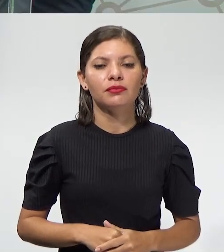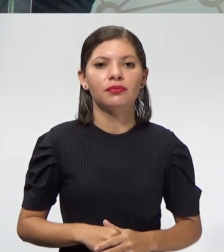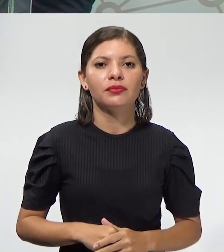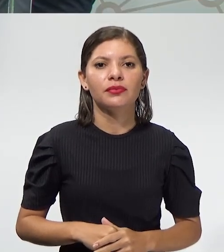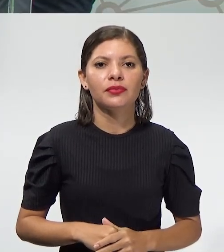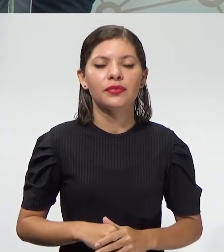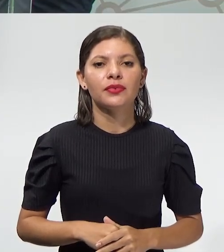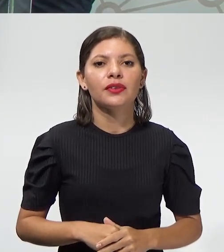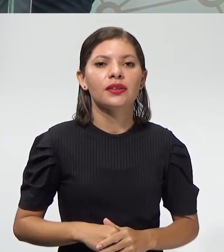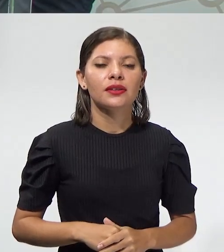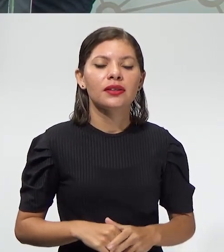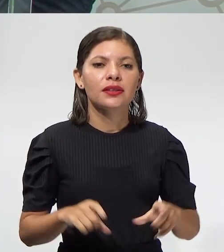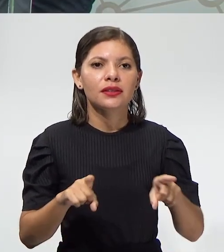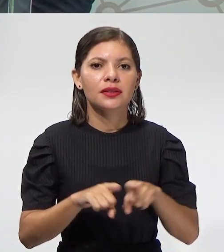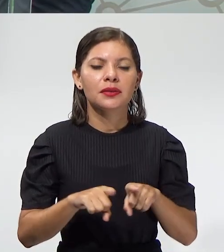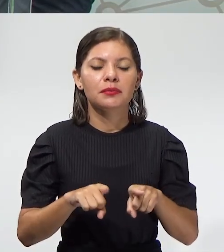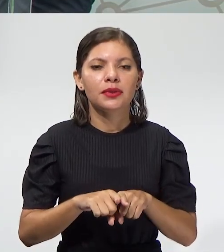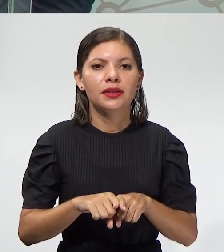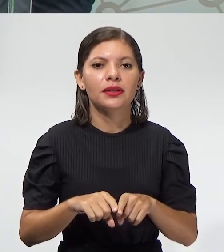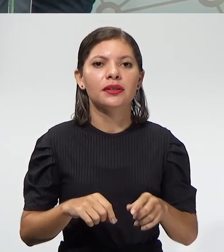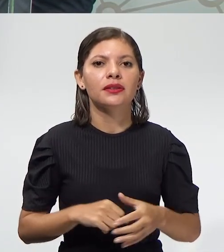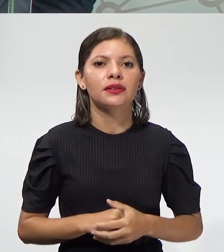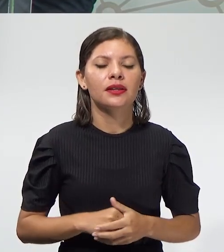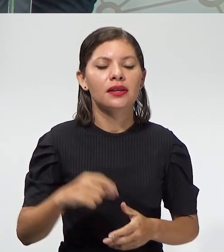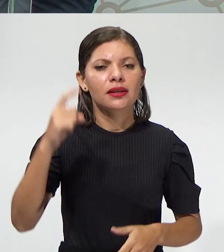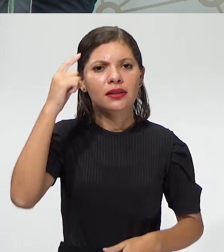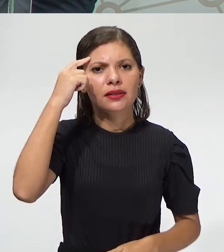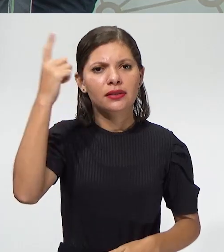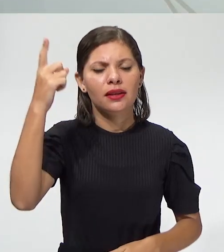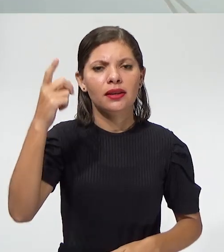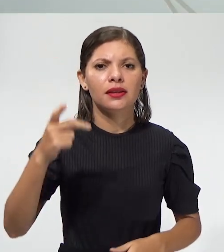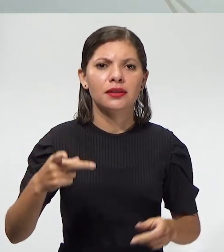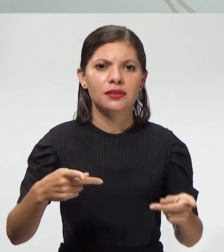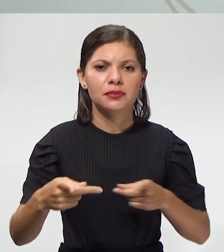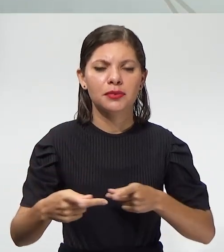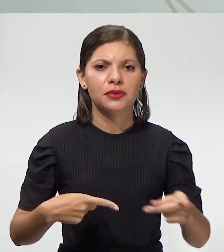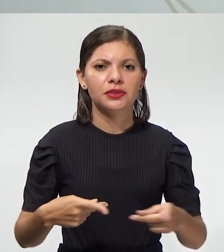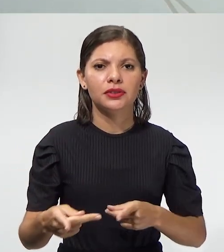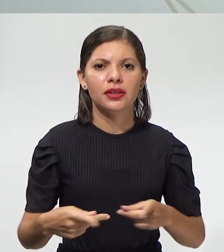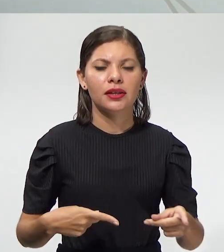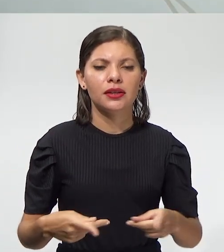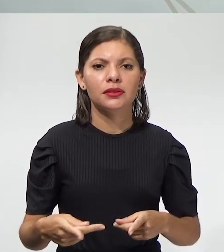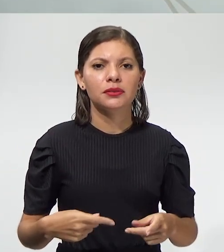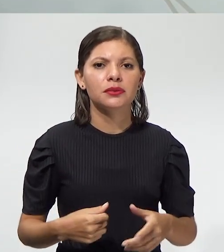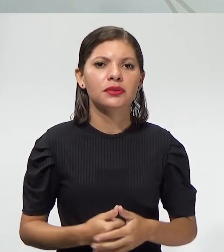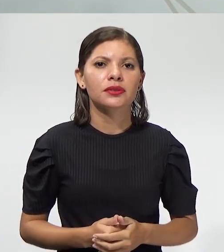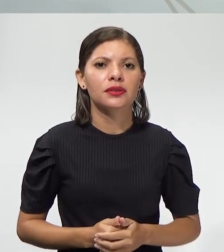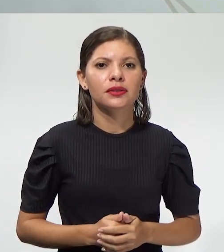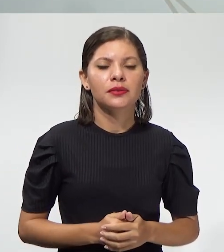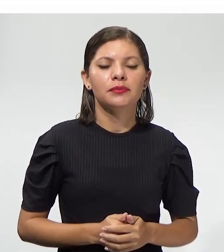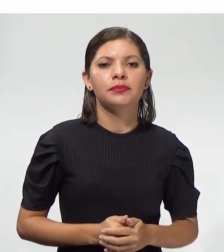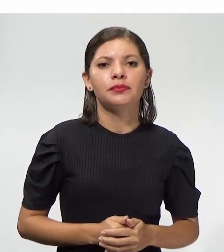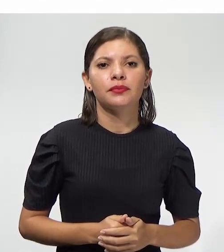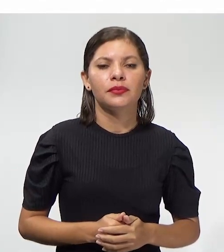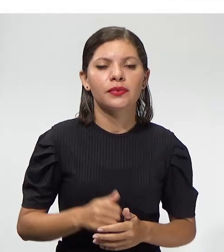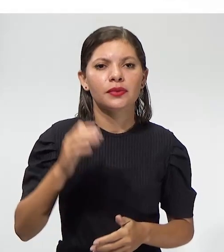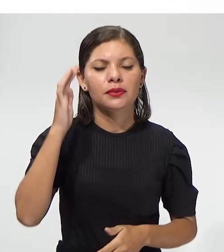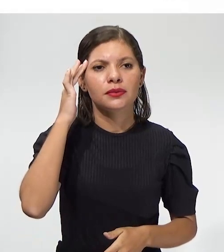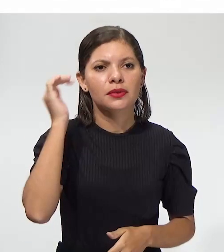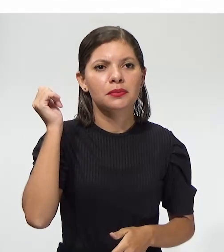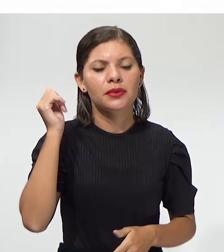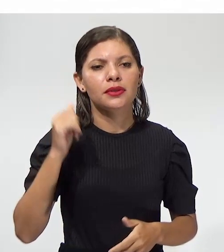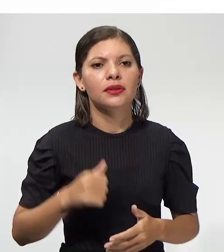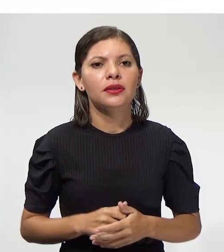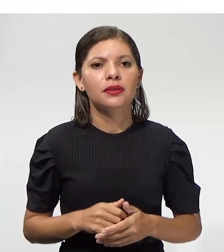Mas anos que vão além até da nossa própria existência. E o outro ponto são as ideias e projetos